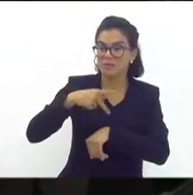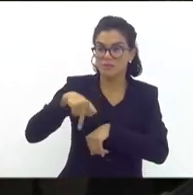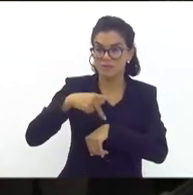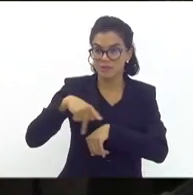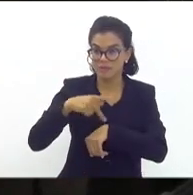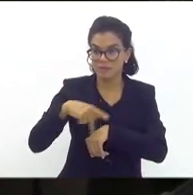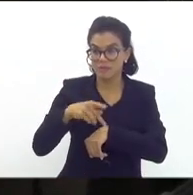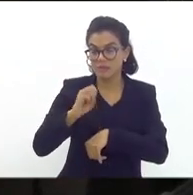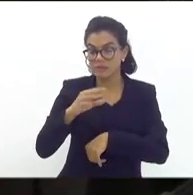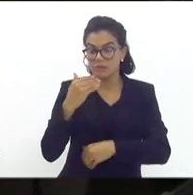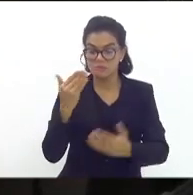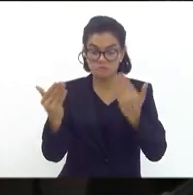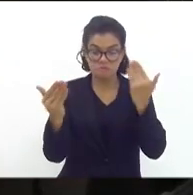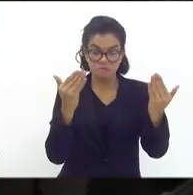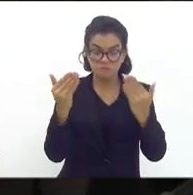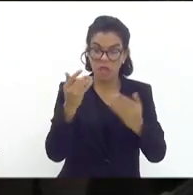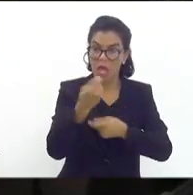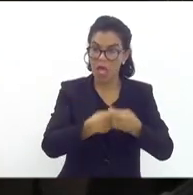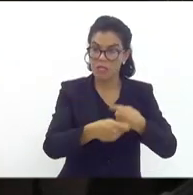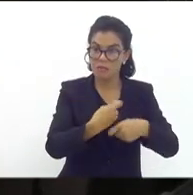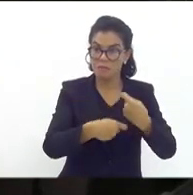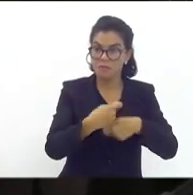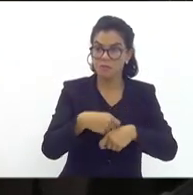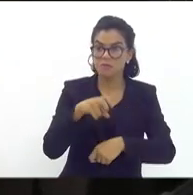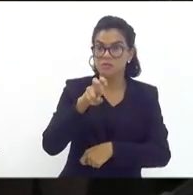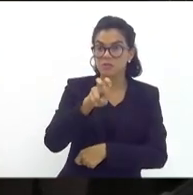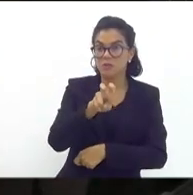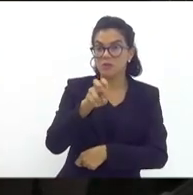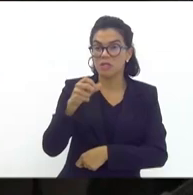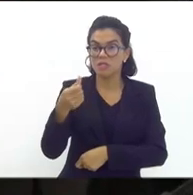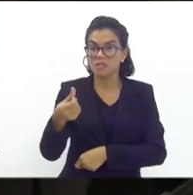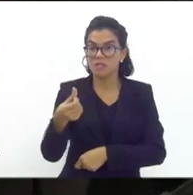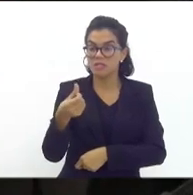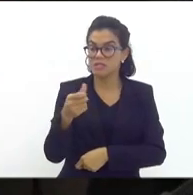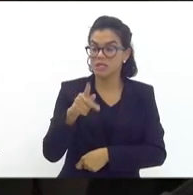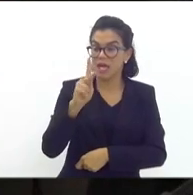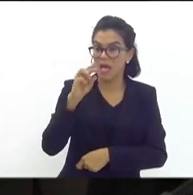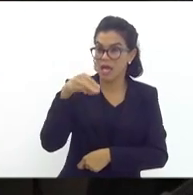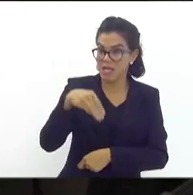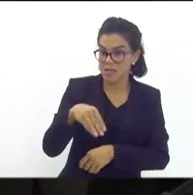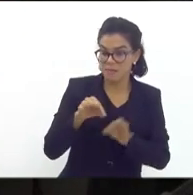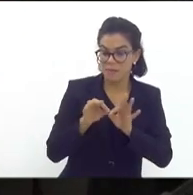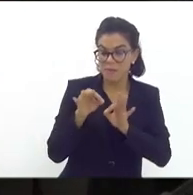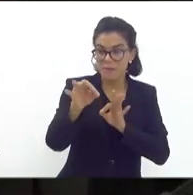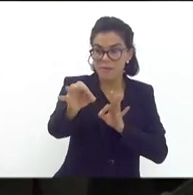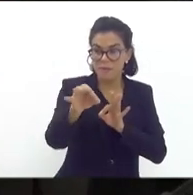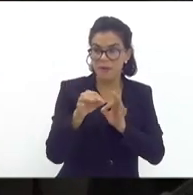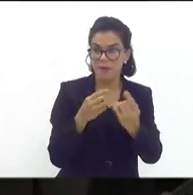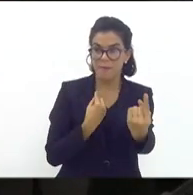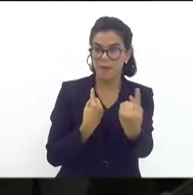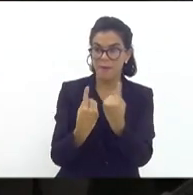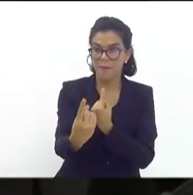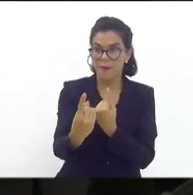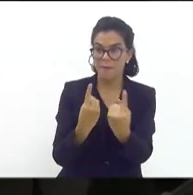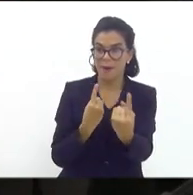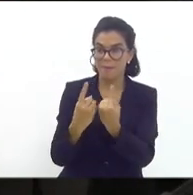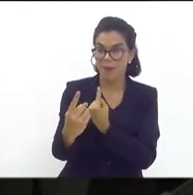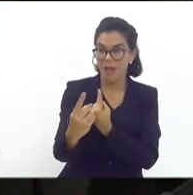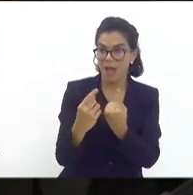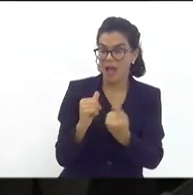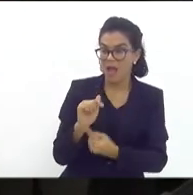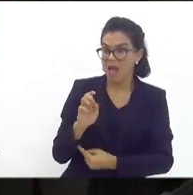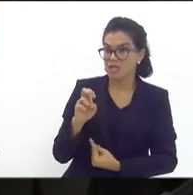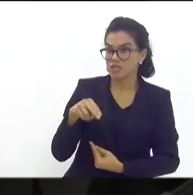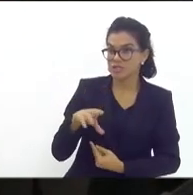se considerada administração de apenas 56 km de extensão de rodovia a agência aprovou